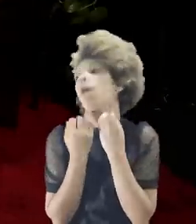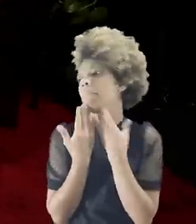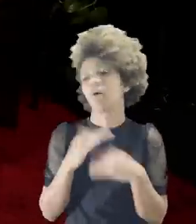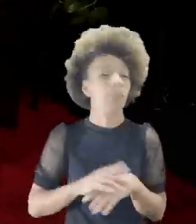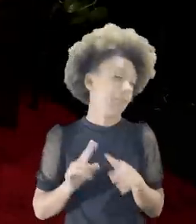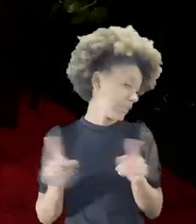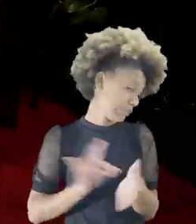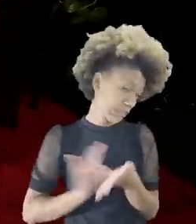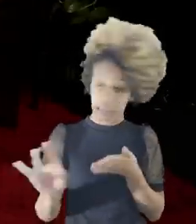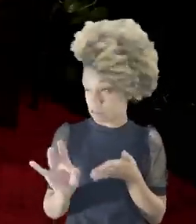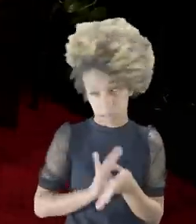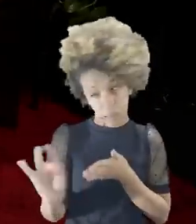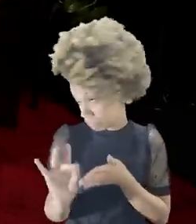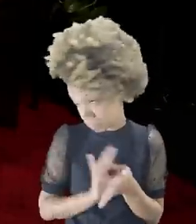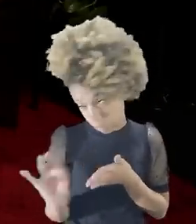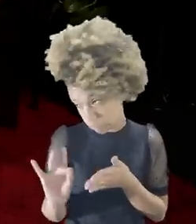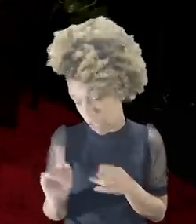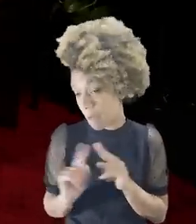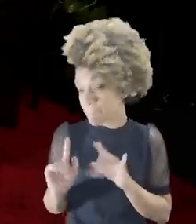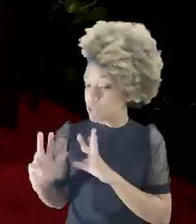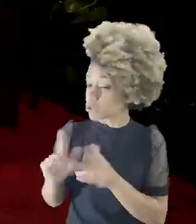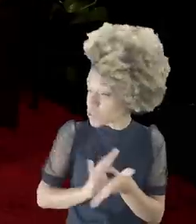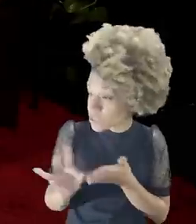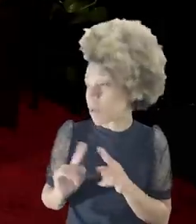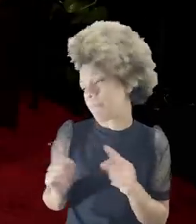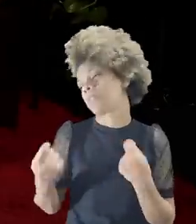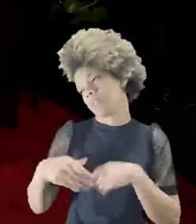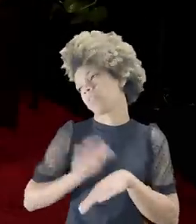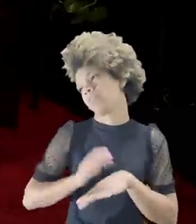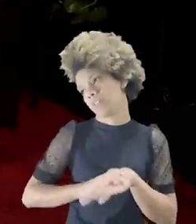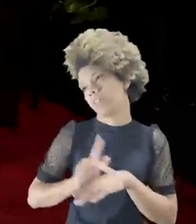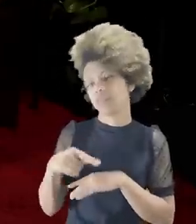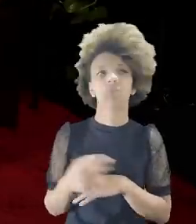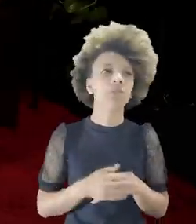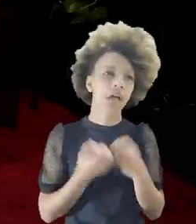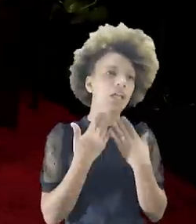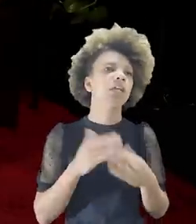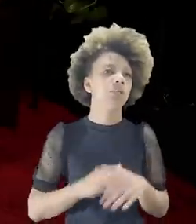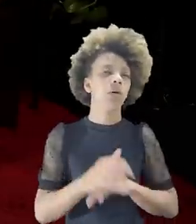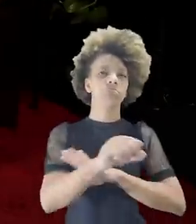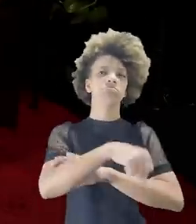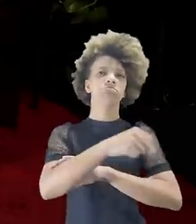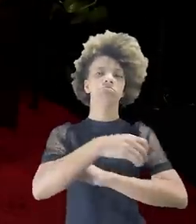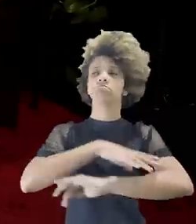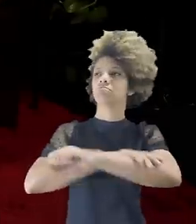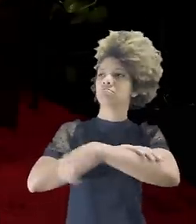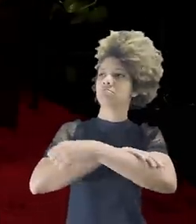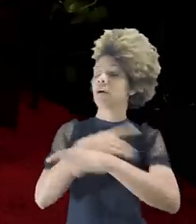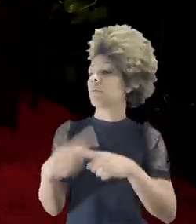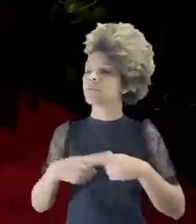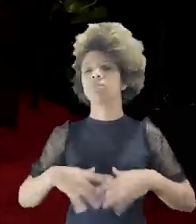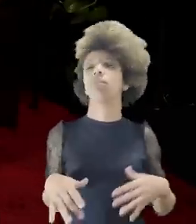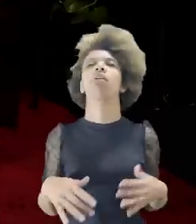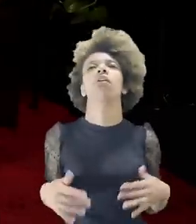a gente detesta fazer isso eu vou falar mas assim mas todo mundo detesta mas todo mundo depois do treino fala que bom que a gente fez isso porque daí você